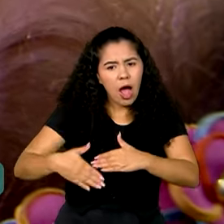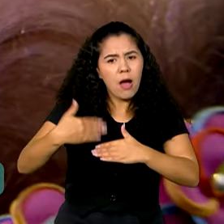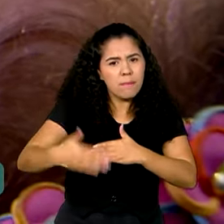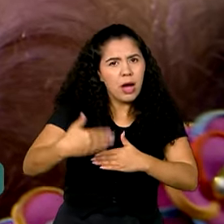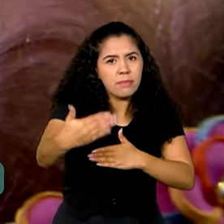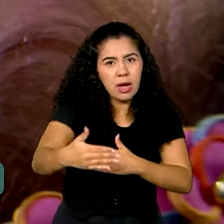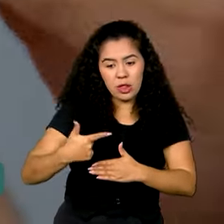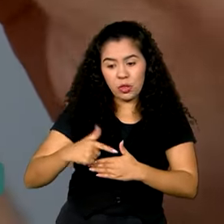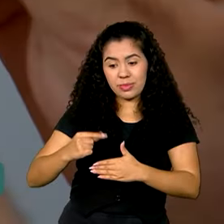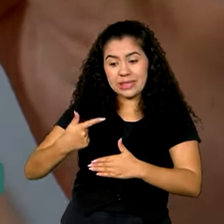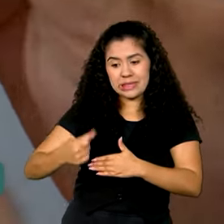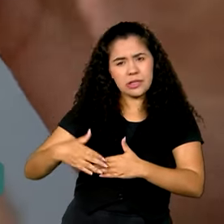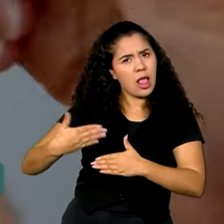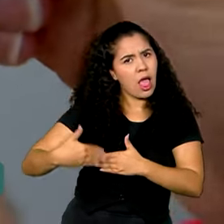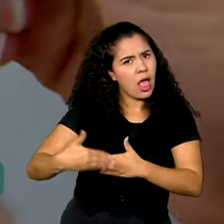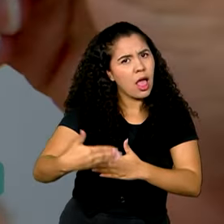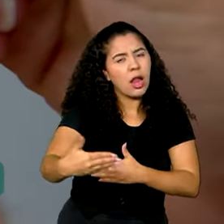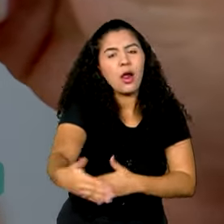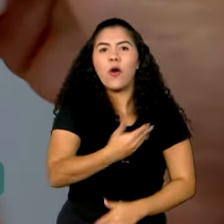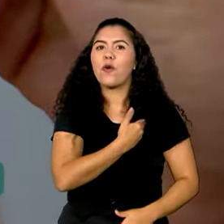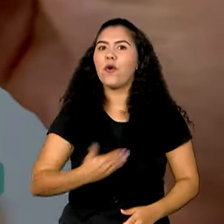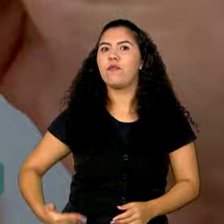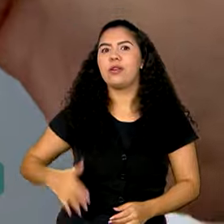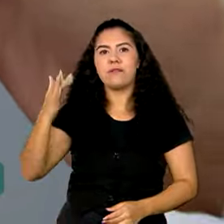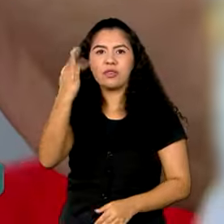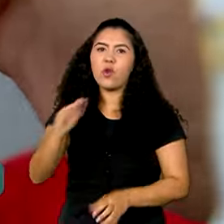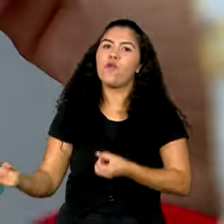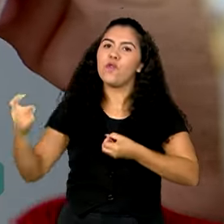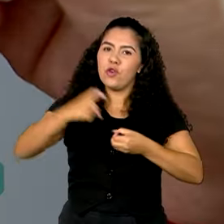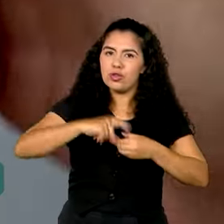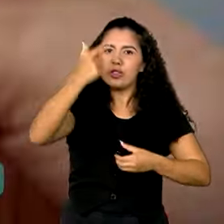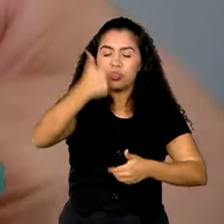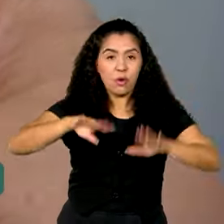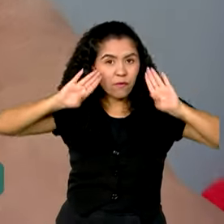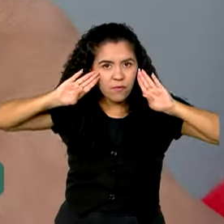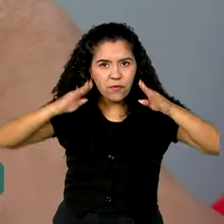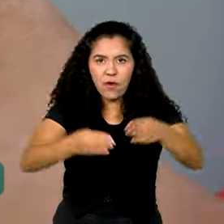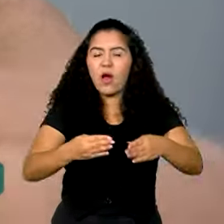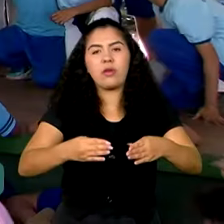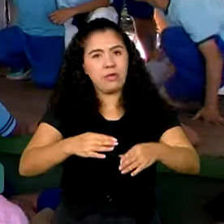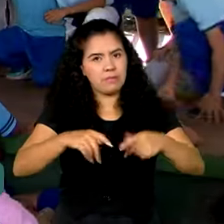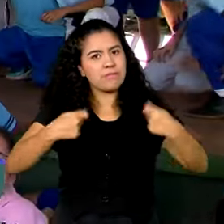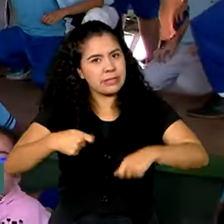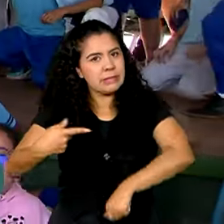de 2016, o governo federal retomou o foco nas coberturas